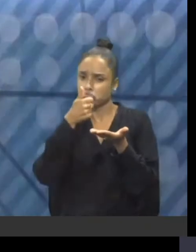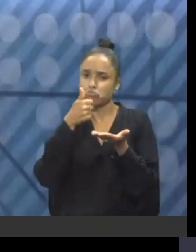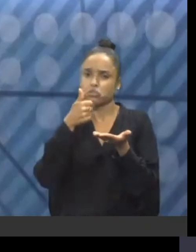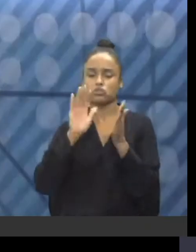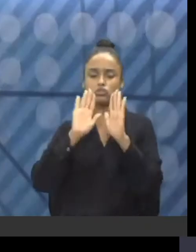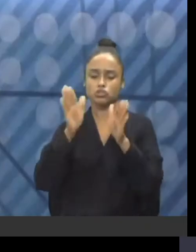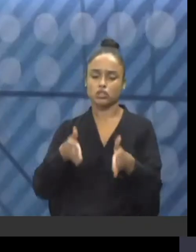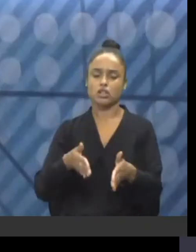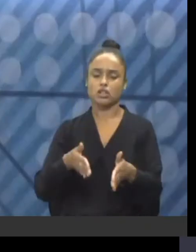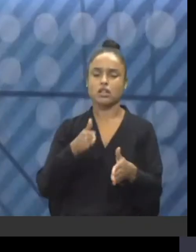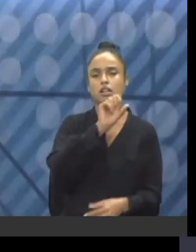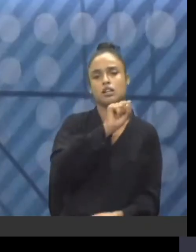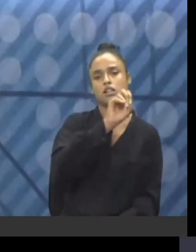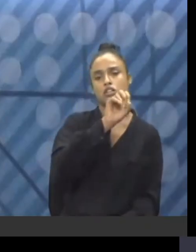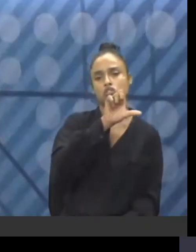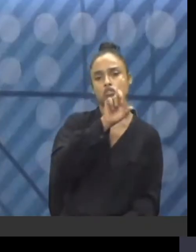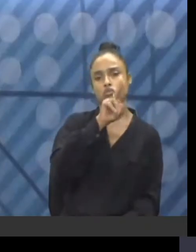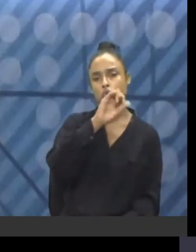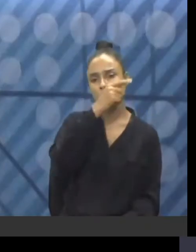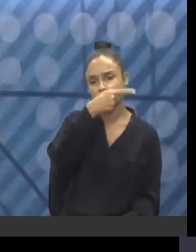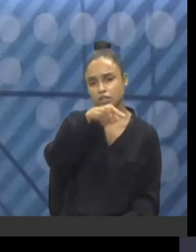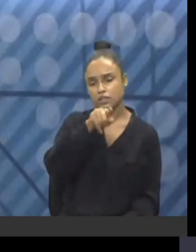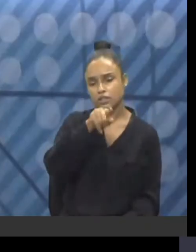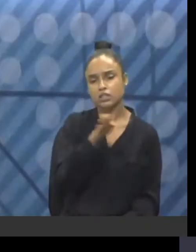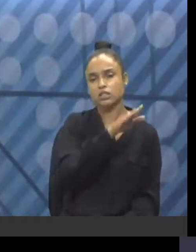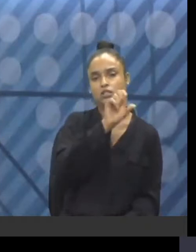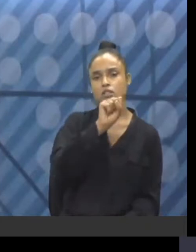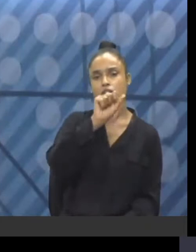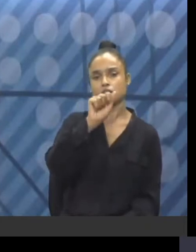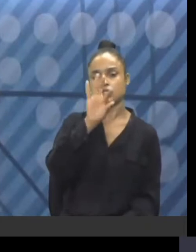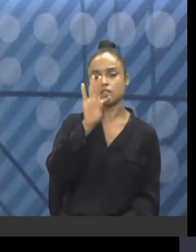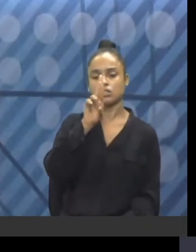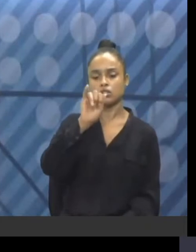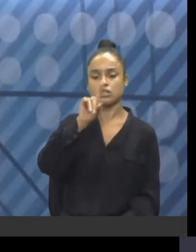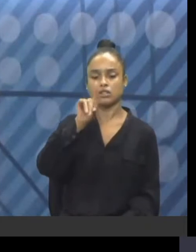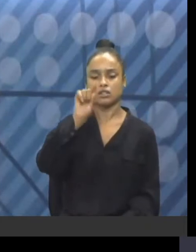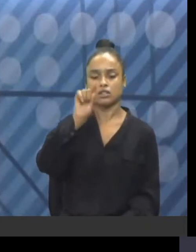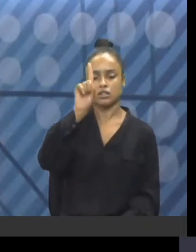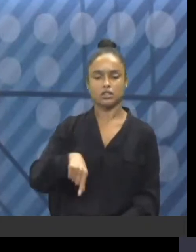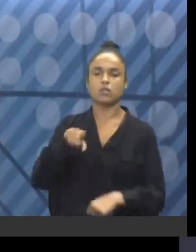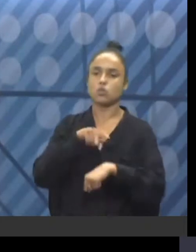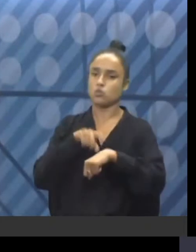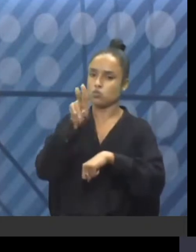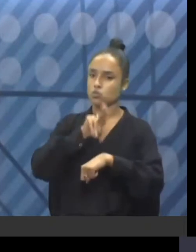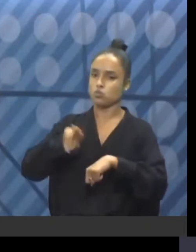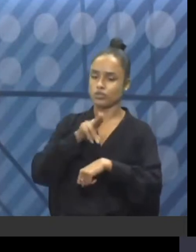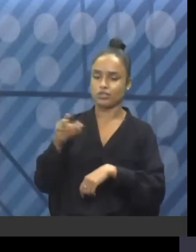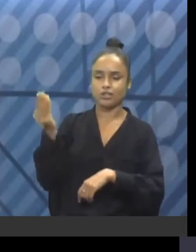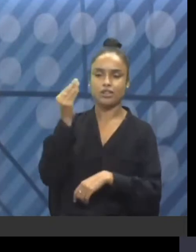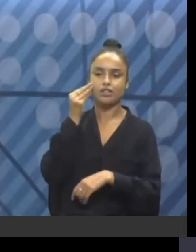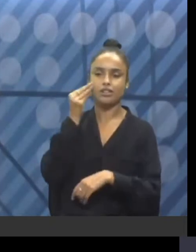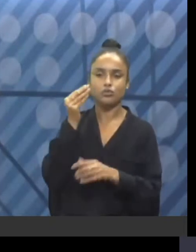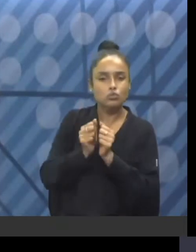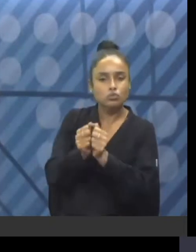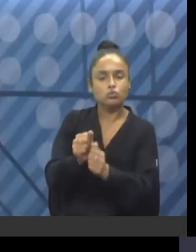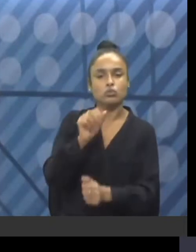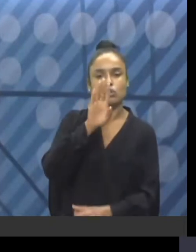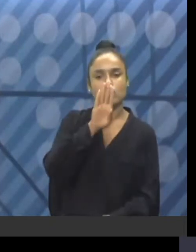temos, então, nossa solução saturada, que vai ser, então, utilizada no teste de identificação com o bisulfito.